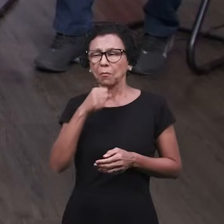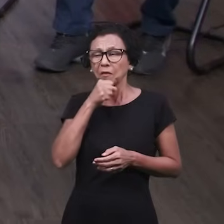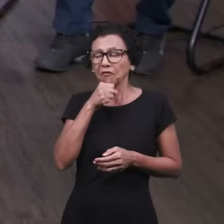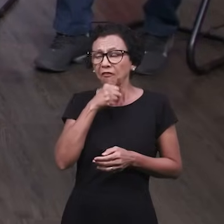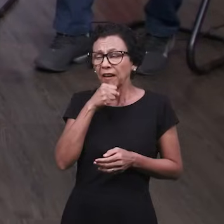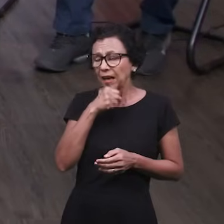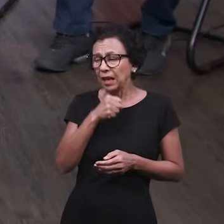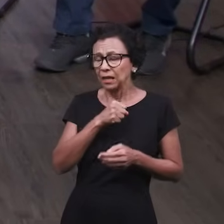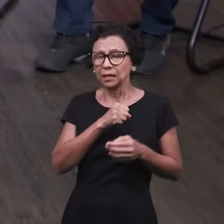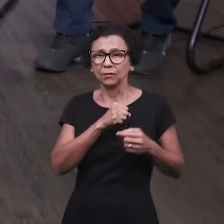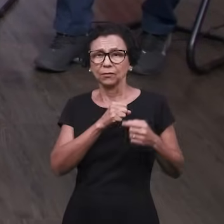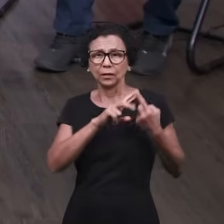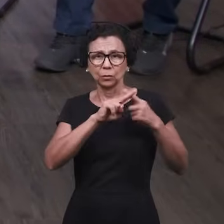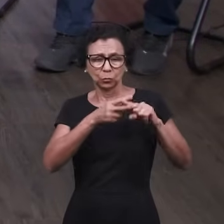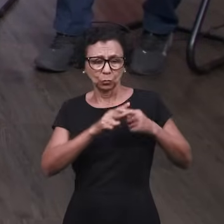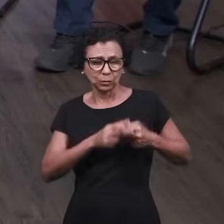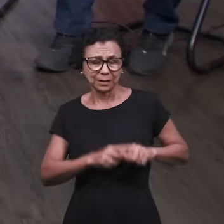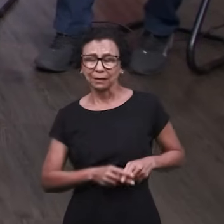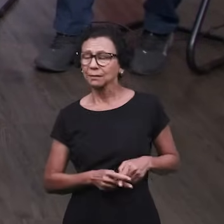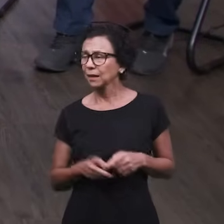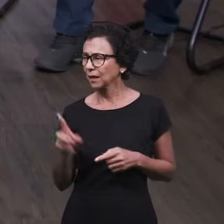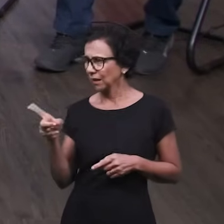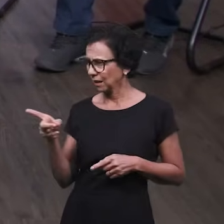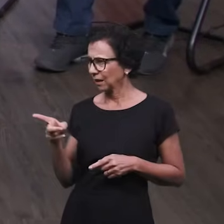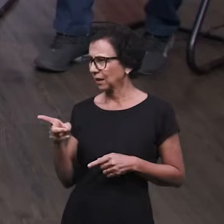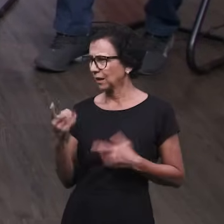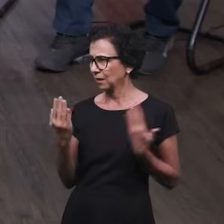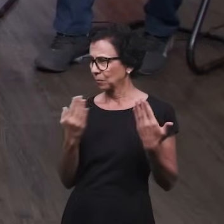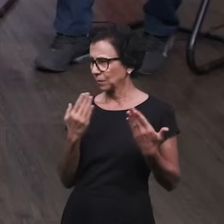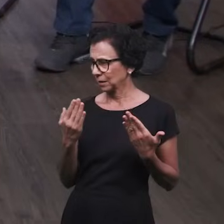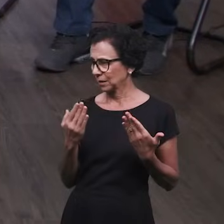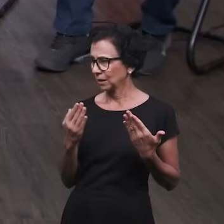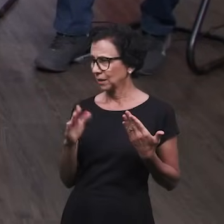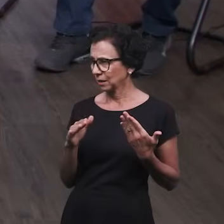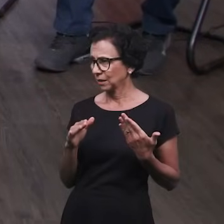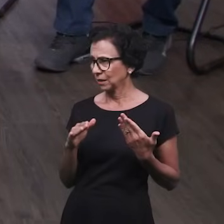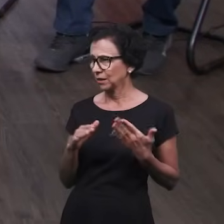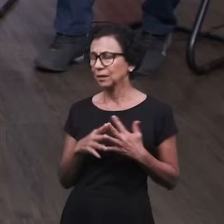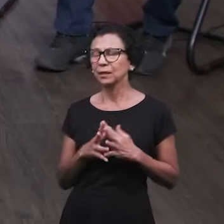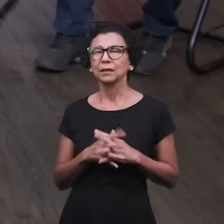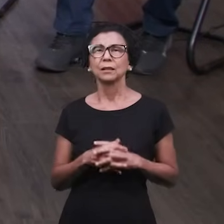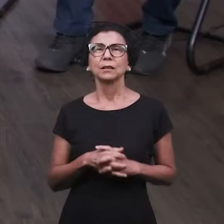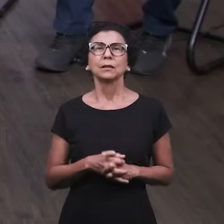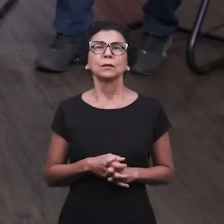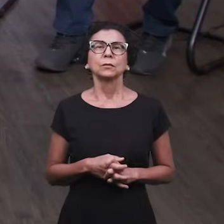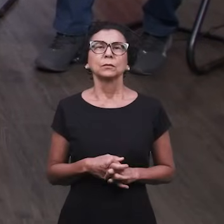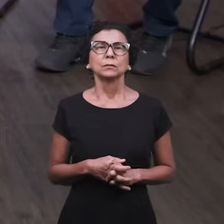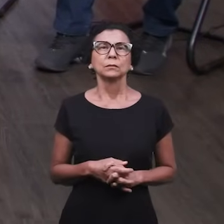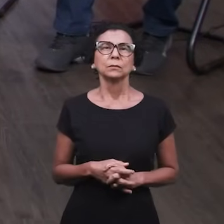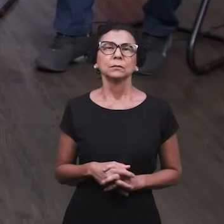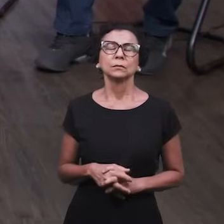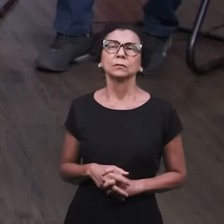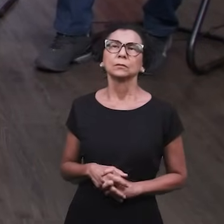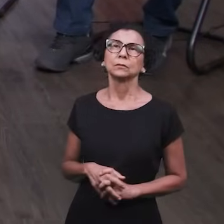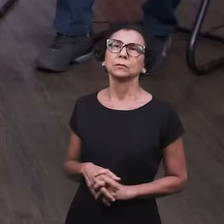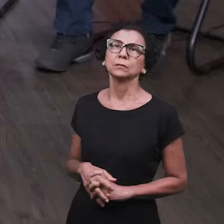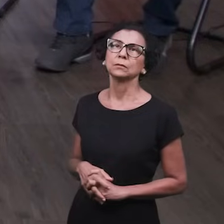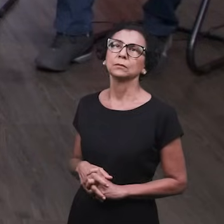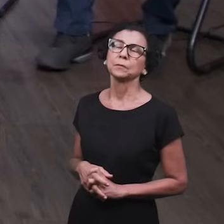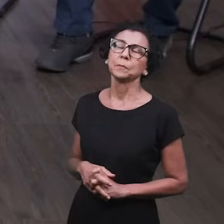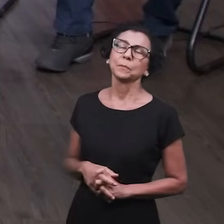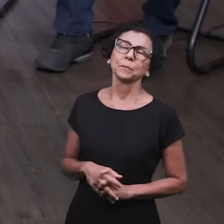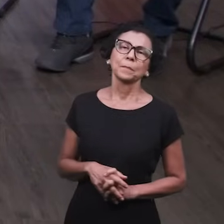em instrumento musical. Foi boa a comparação ou foi razoável? Exatamente isso. Por exemplo, existem as